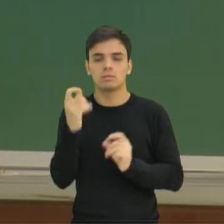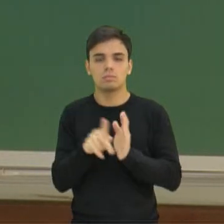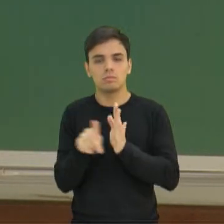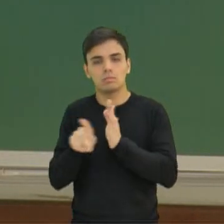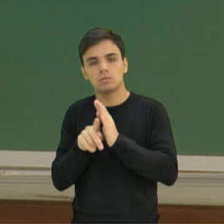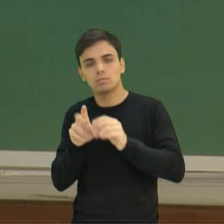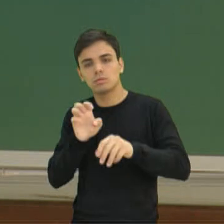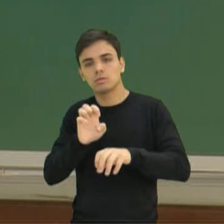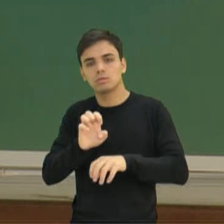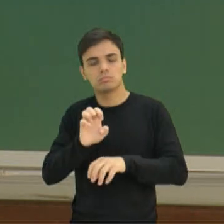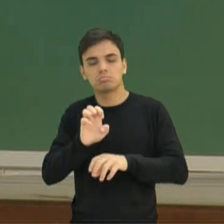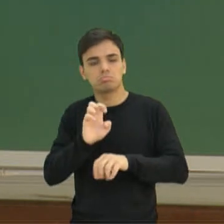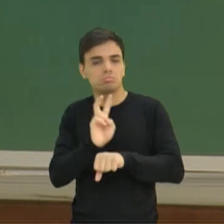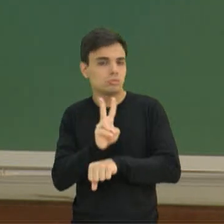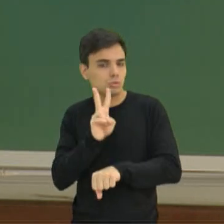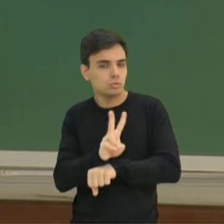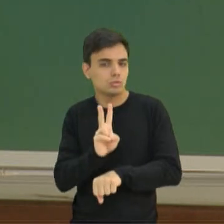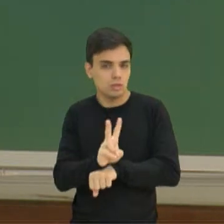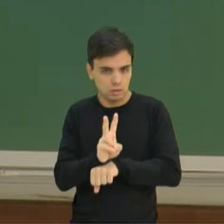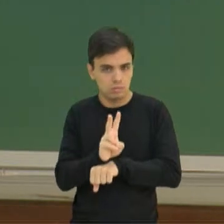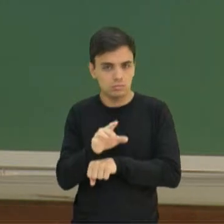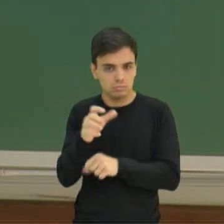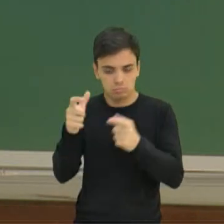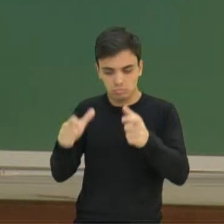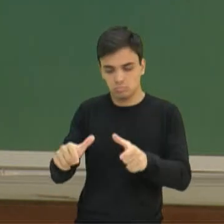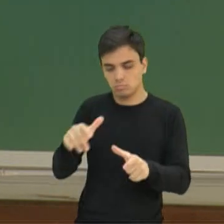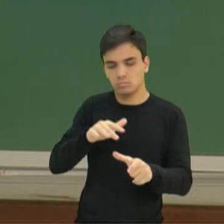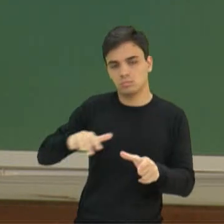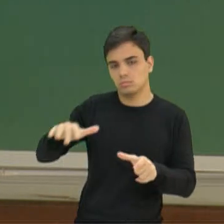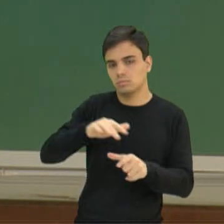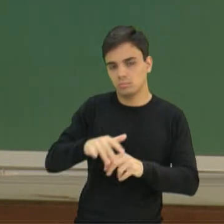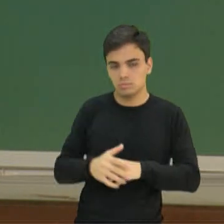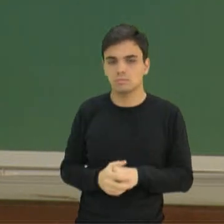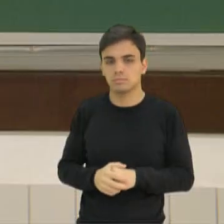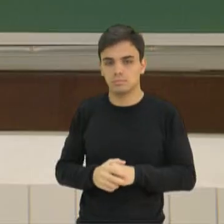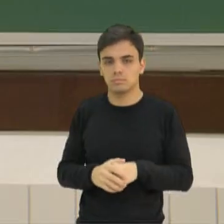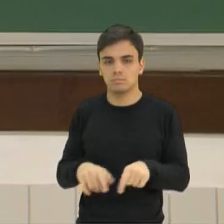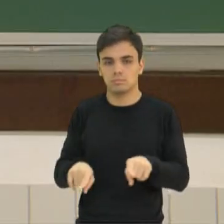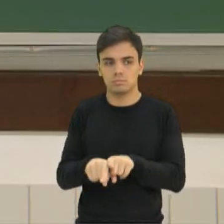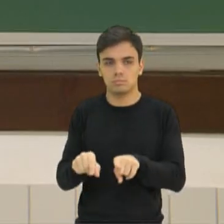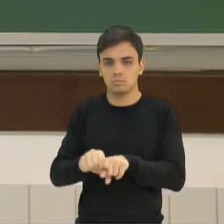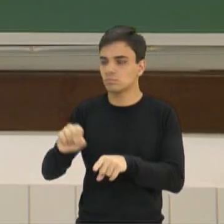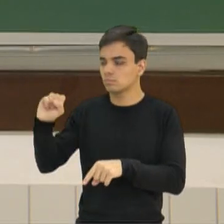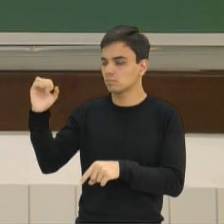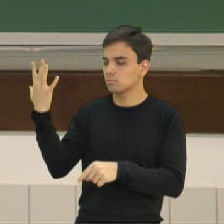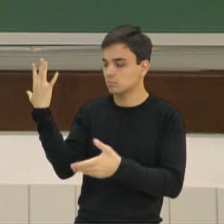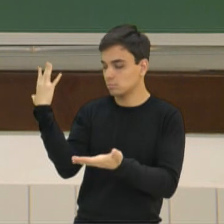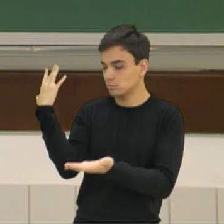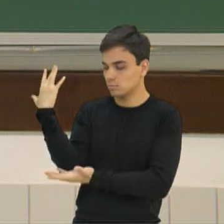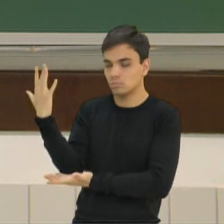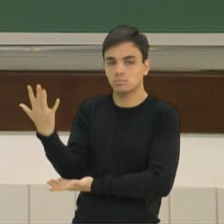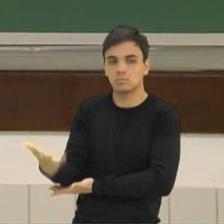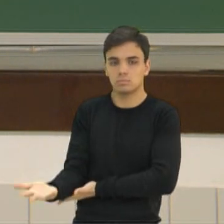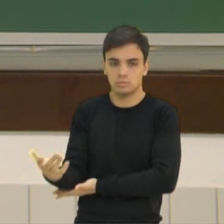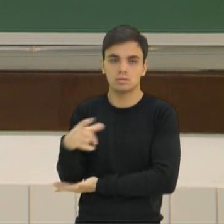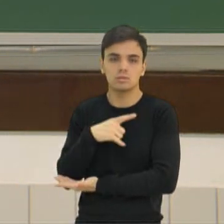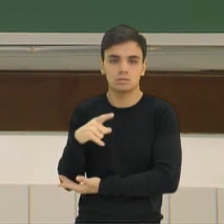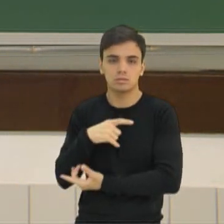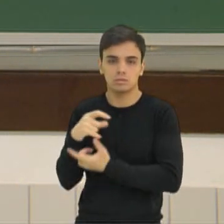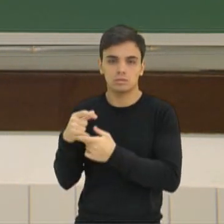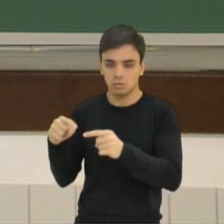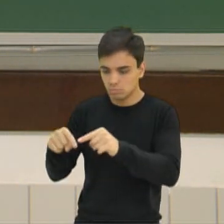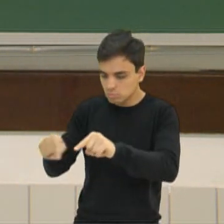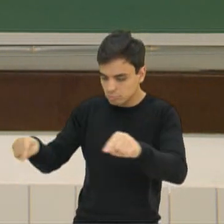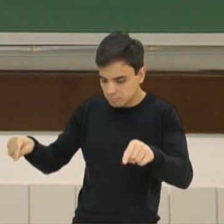biológica nessas regiões, né? E desmatam onde eles fazem as piscinas ali. Então, eles retiram